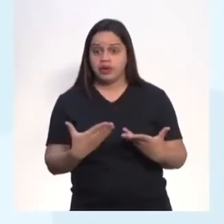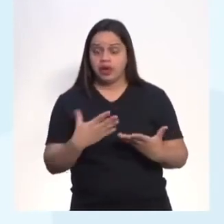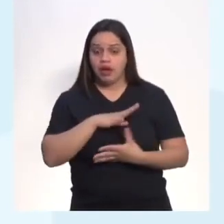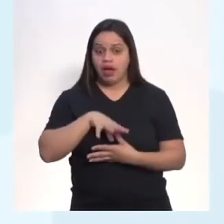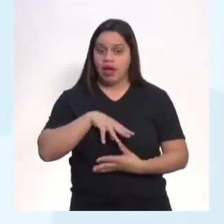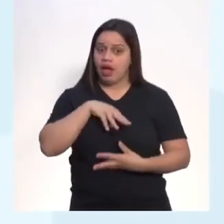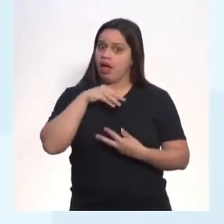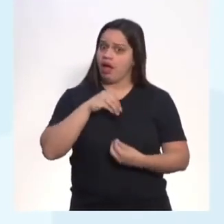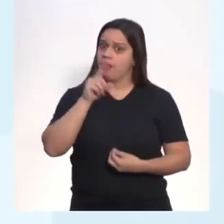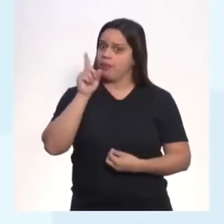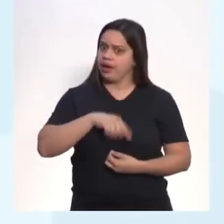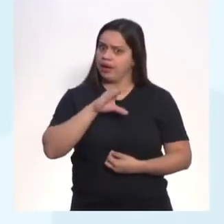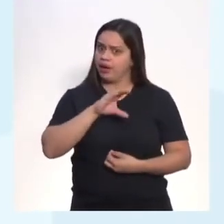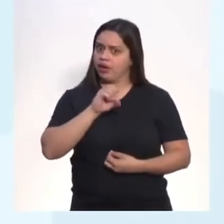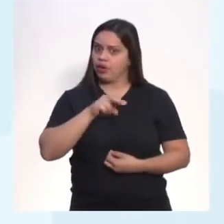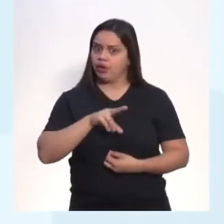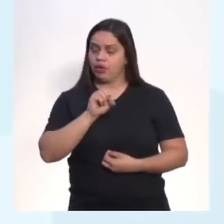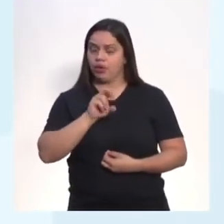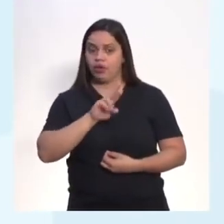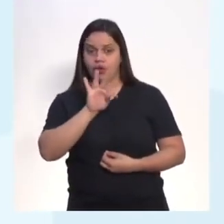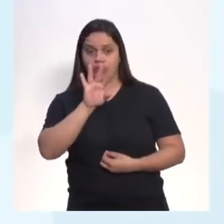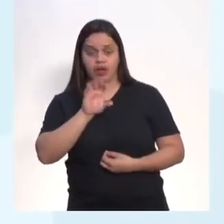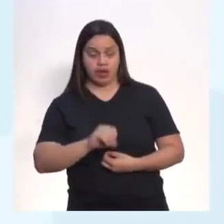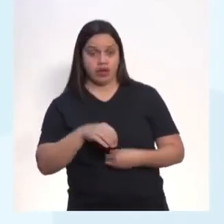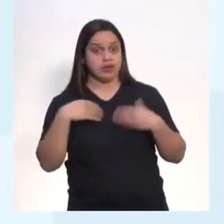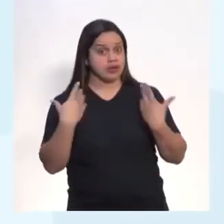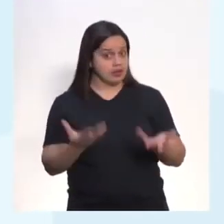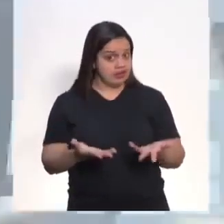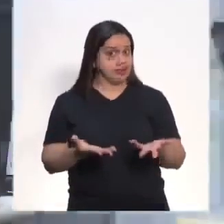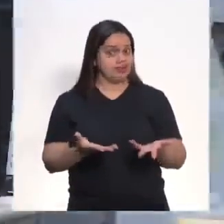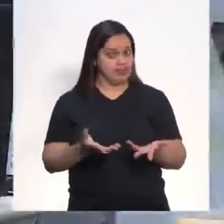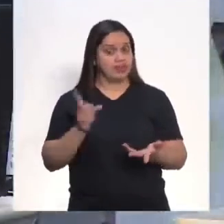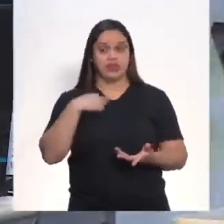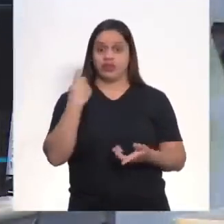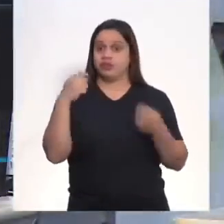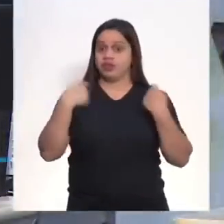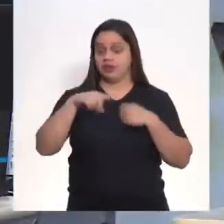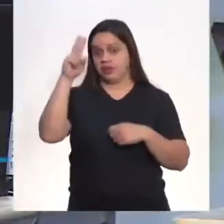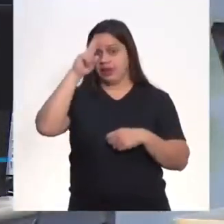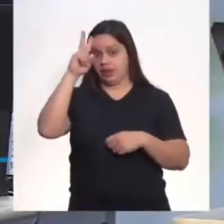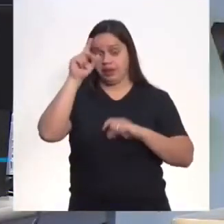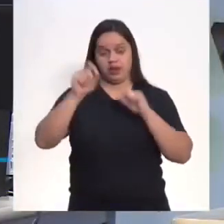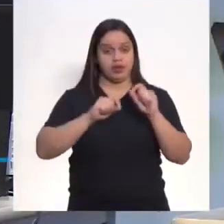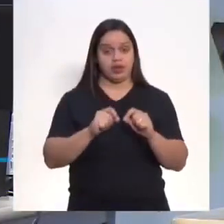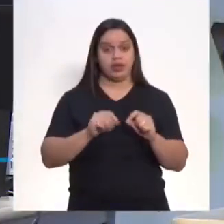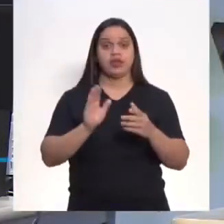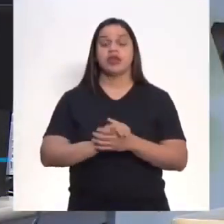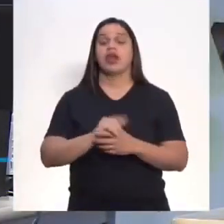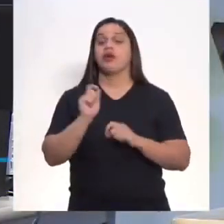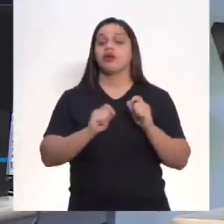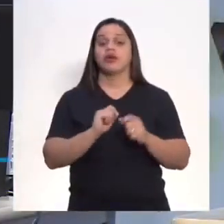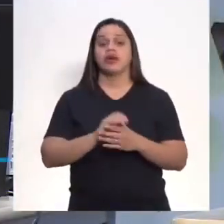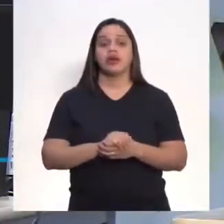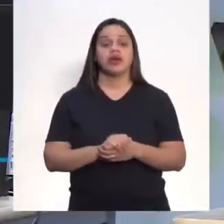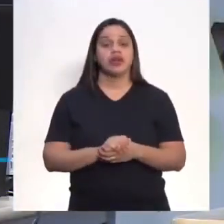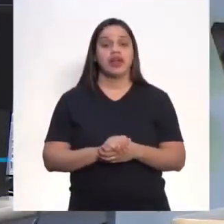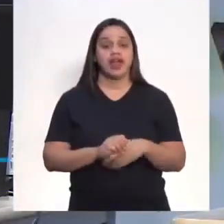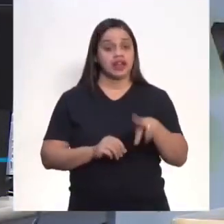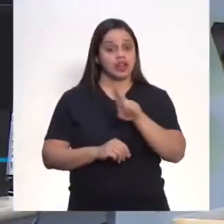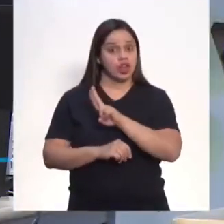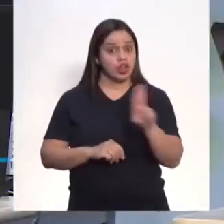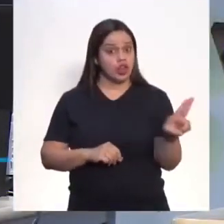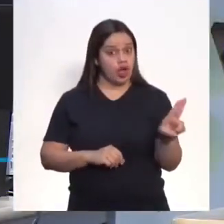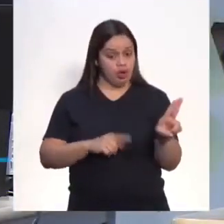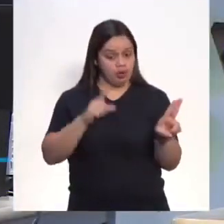concreto. Pois é, amor. Então, assim, a gente tem que lembrar que eles nomeiam seres de existências independente